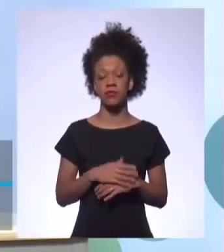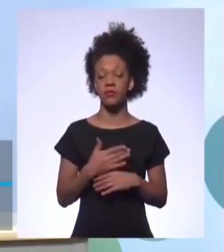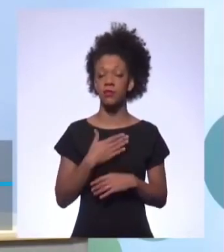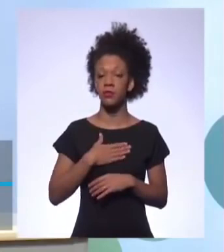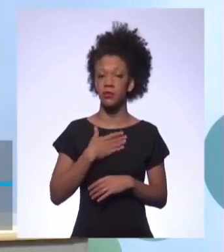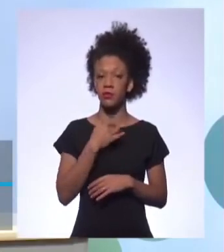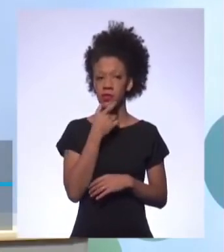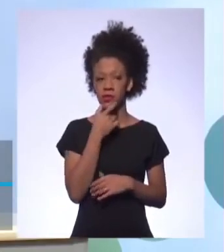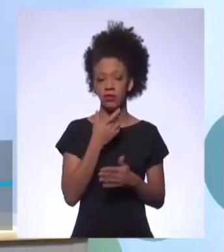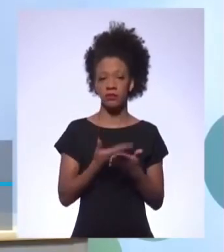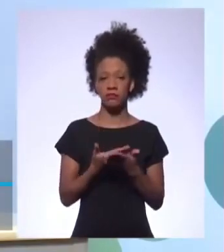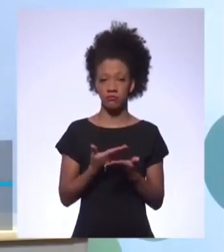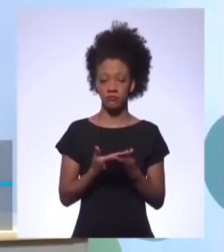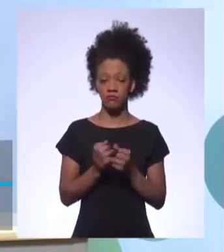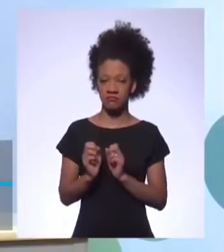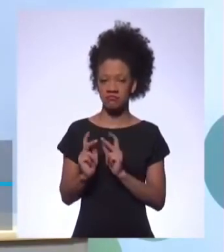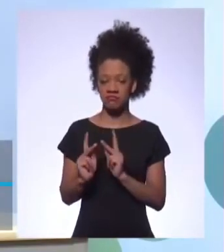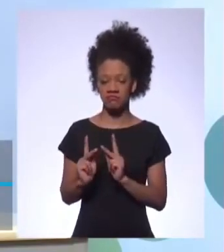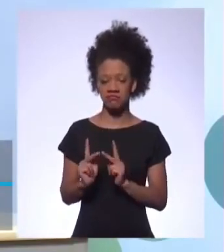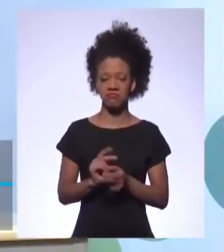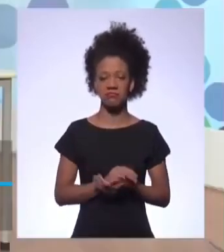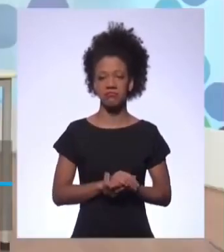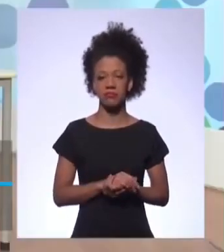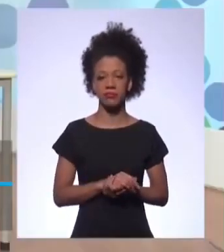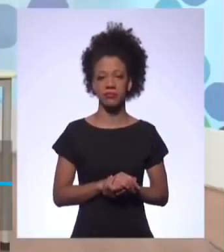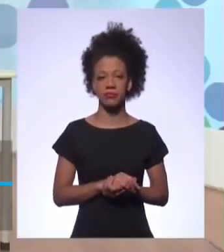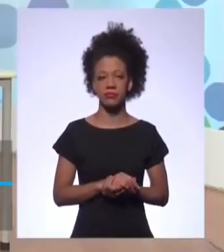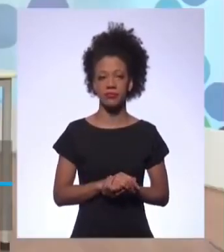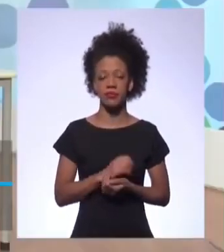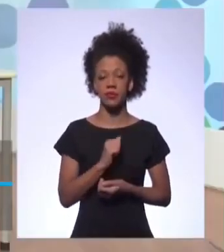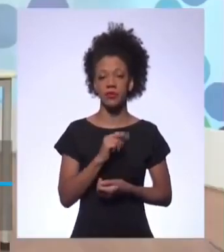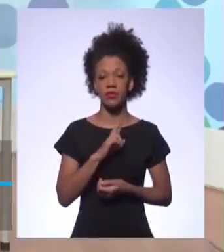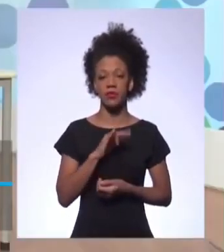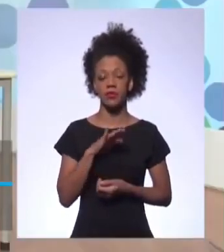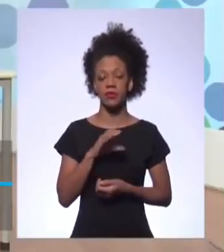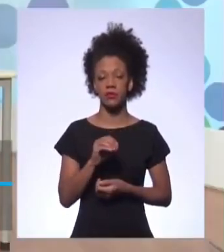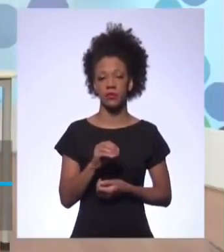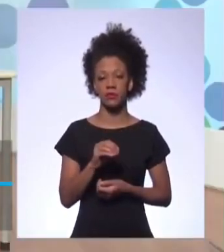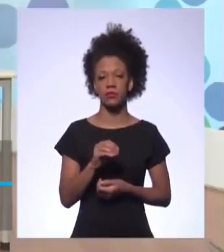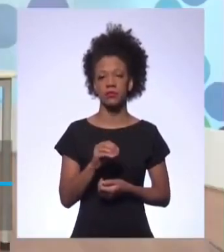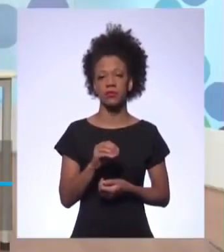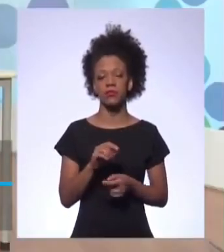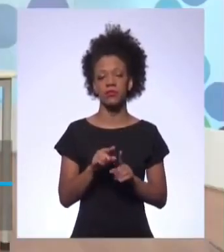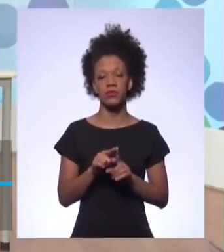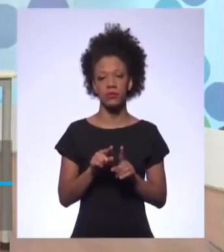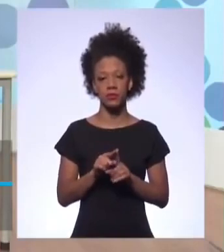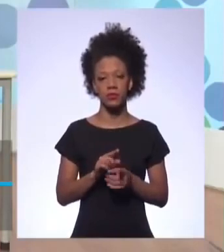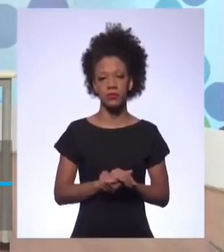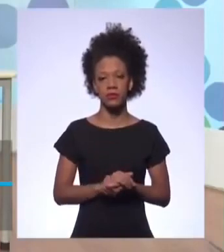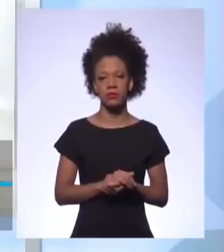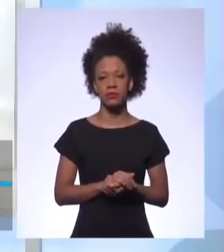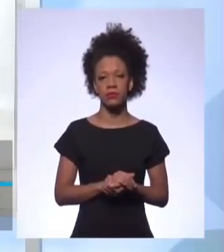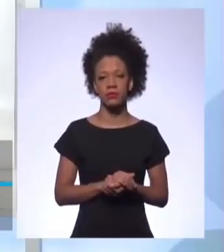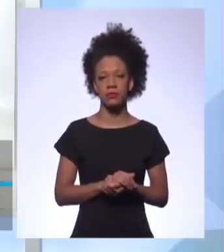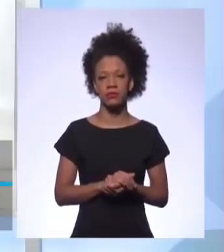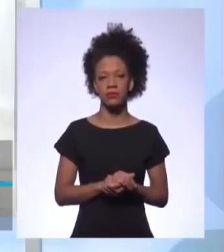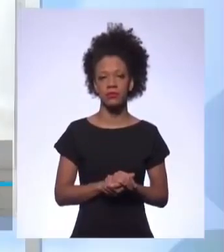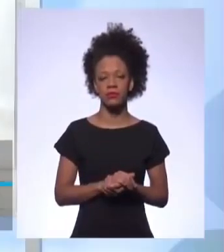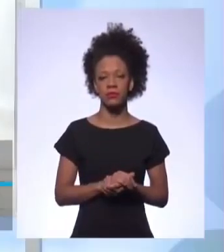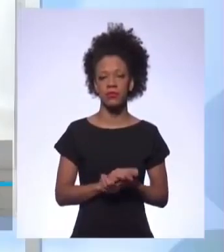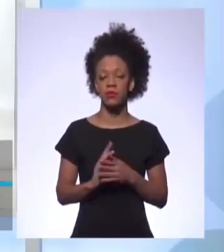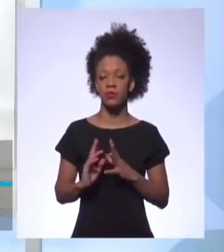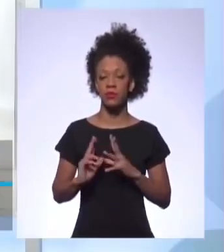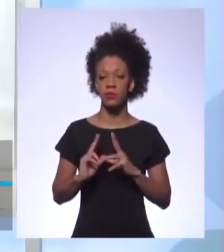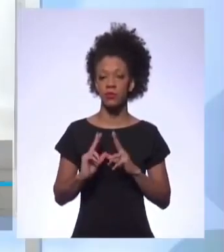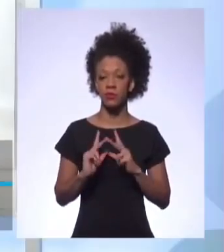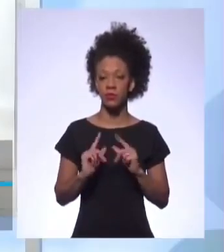inglês. I like English classes. Ok, André? Sim? O Ó, Eric Barbos aqui, Barbosa, deve ser, colocou toda a nomenclatura